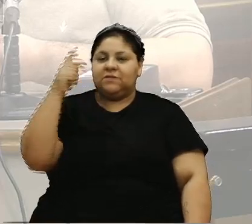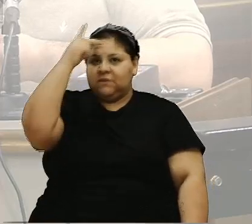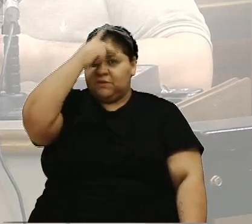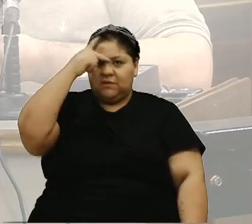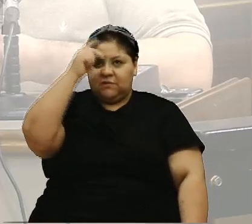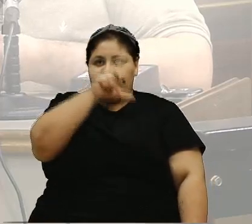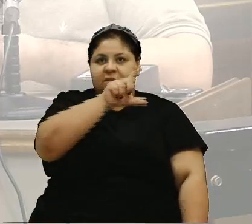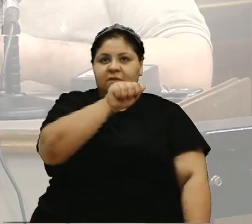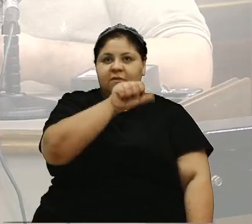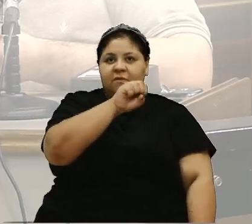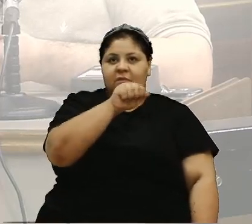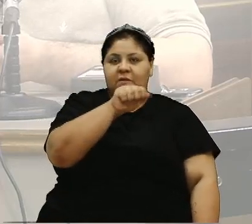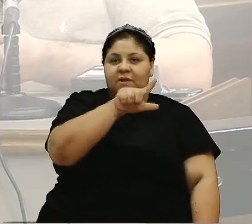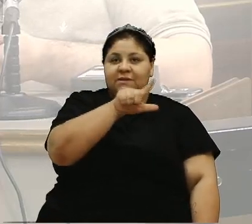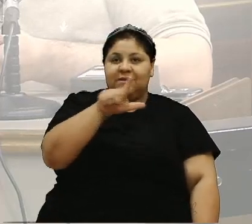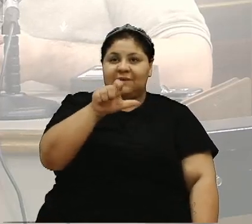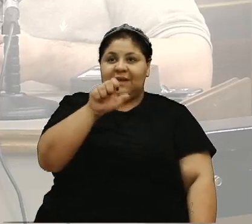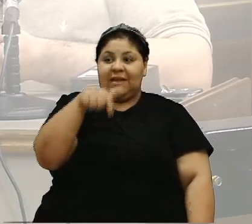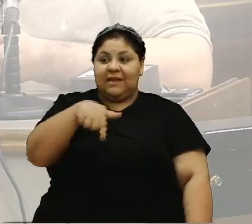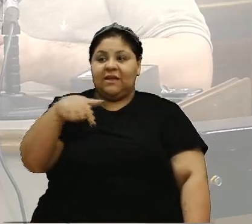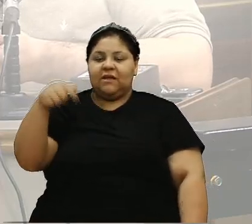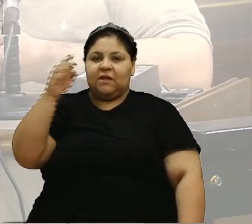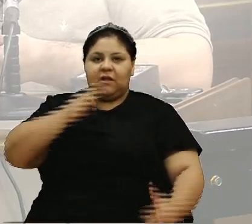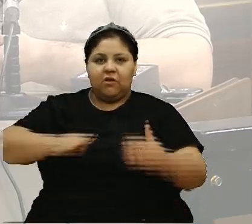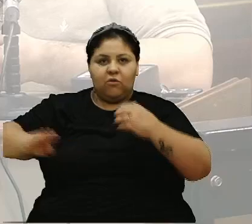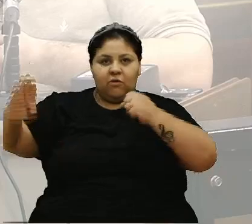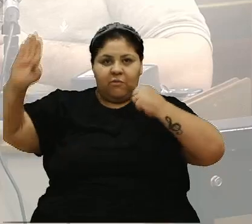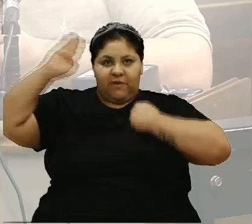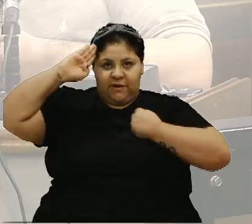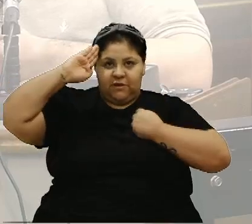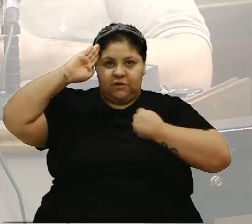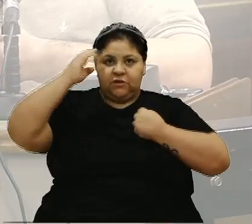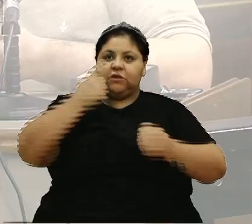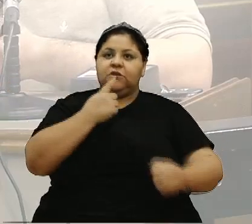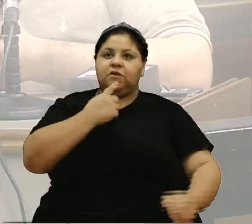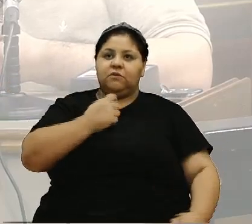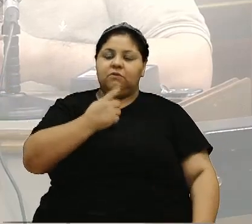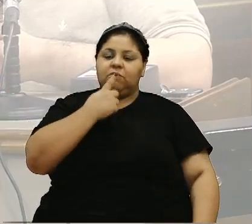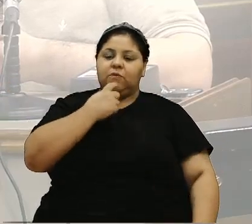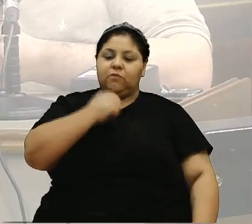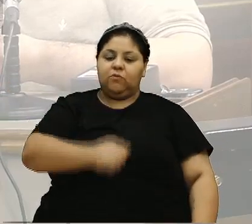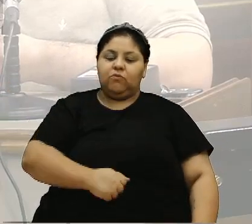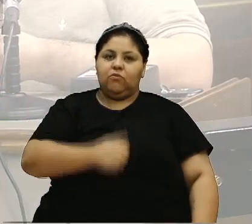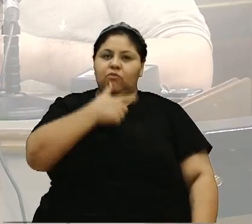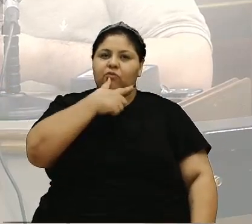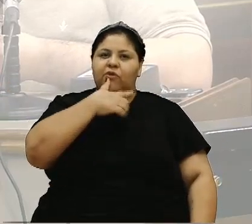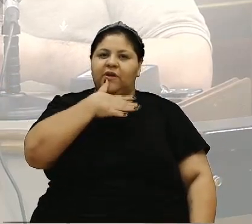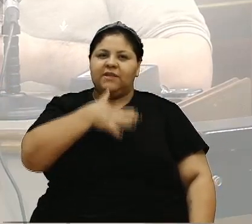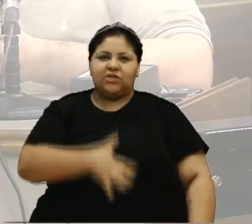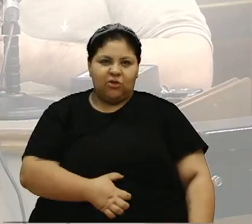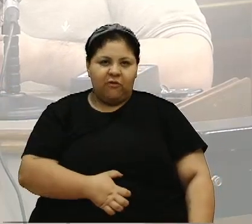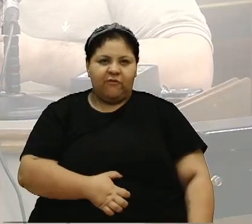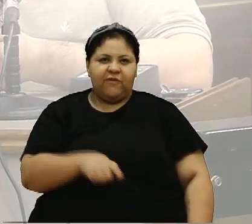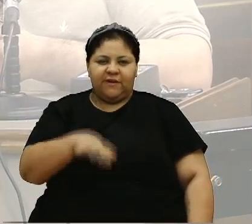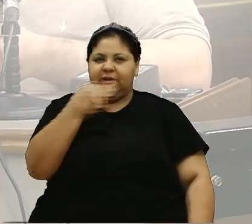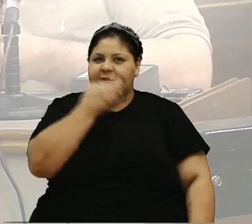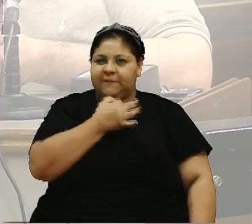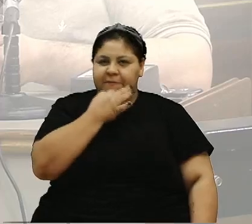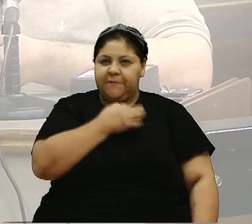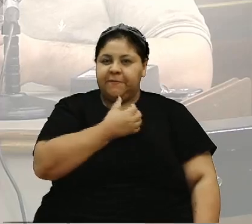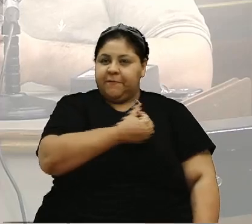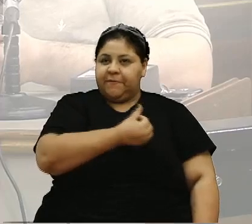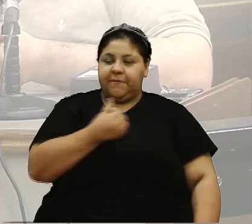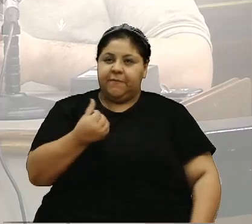Salle Carmo, Imigrante e Cristóvão de Mendonça, em Caxias do Sul. Em 66, ingressou